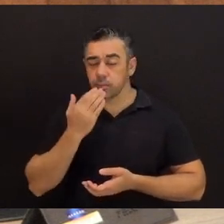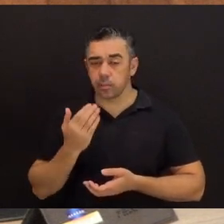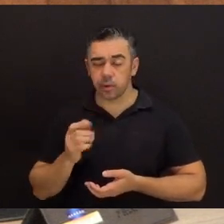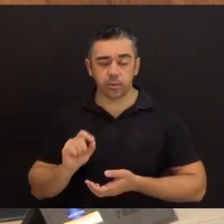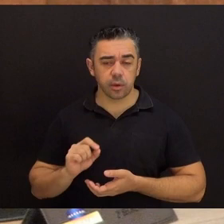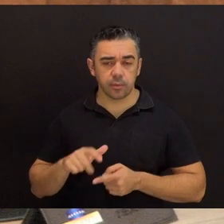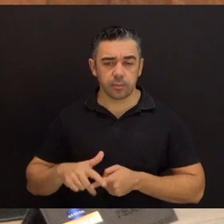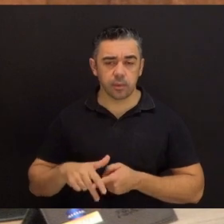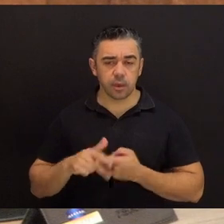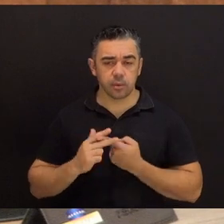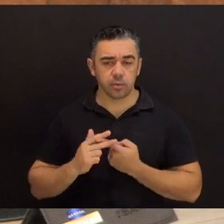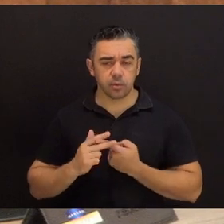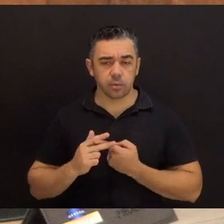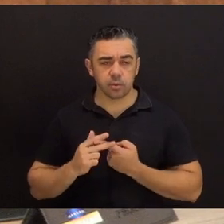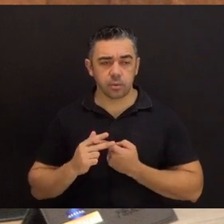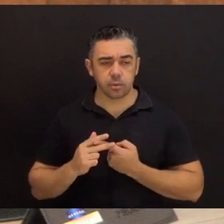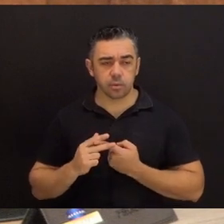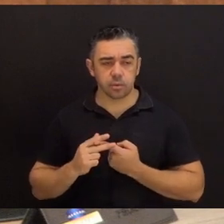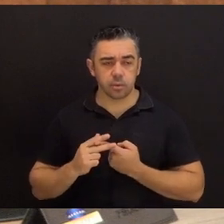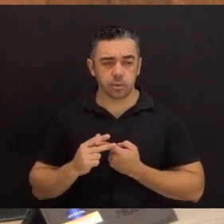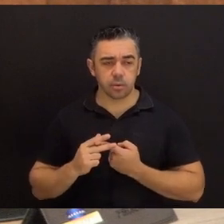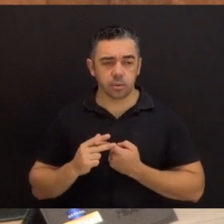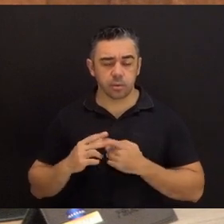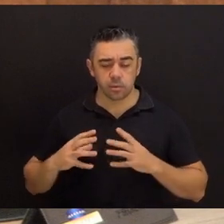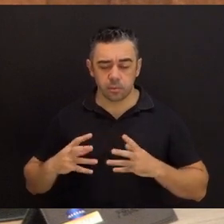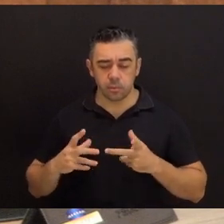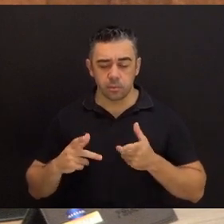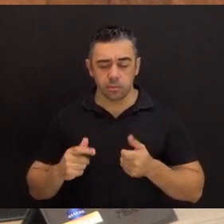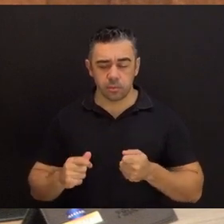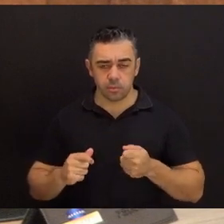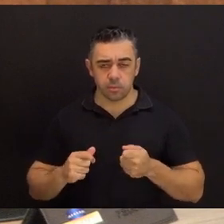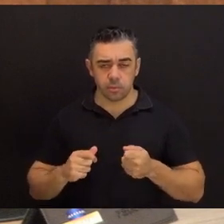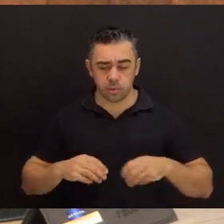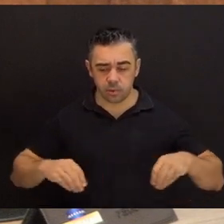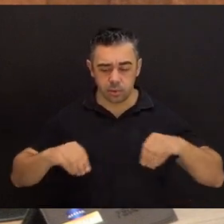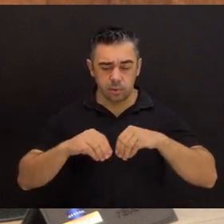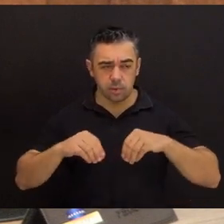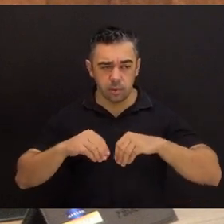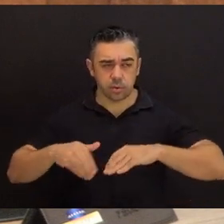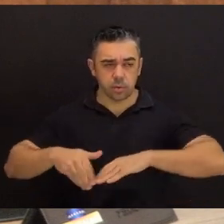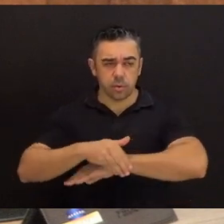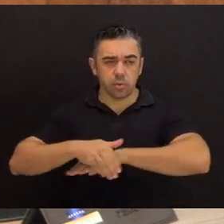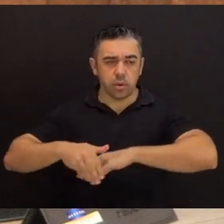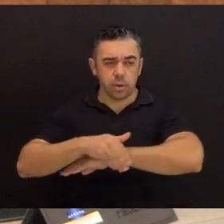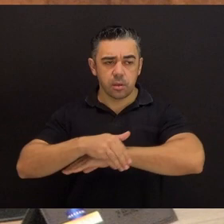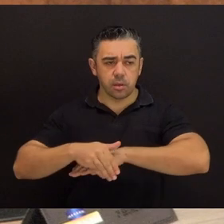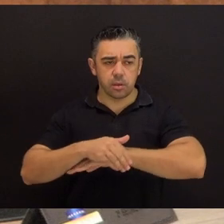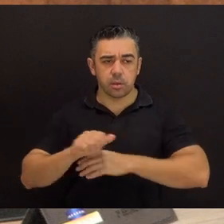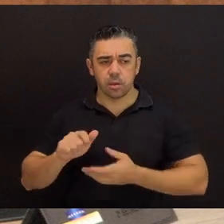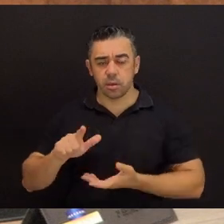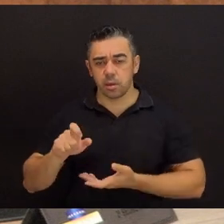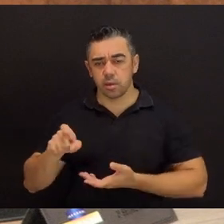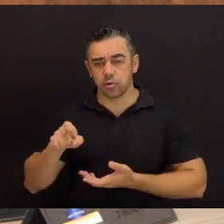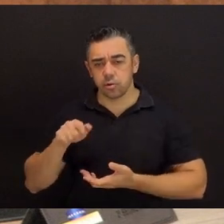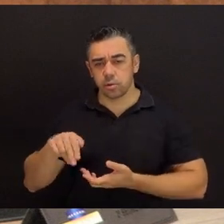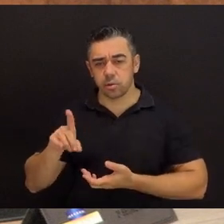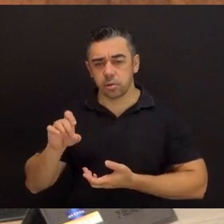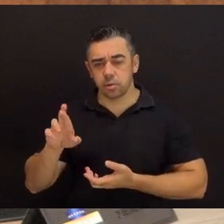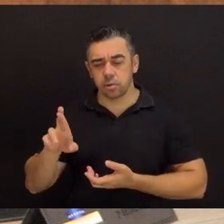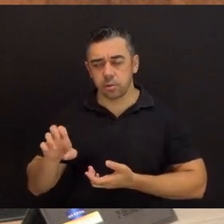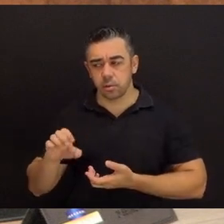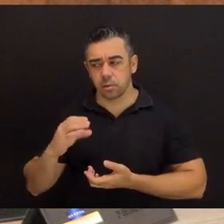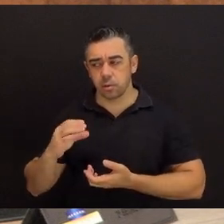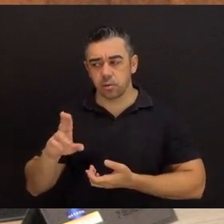a manutenção com patrolamento e saibro em toda a extensão da Rua Alexandre kusma na região